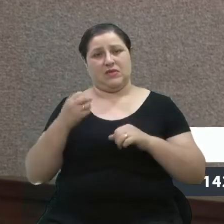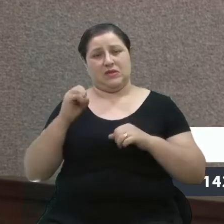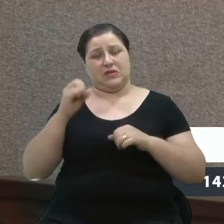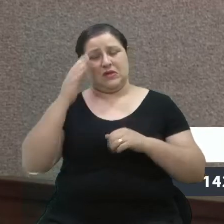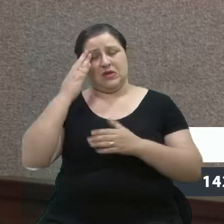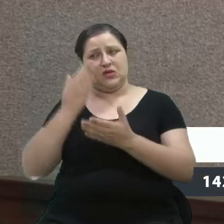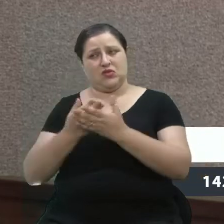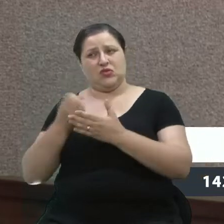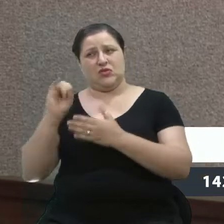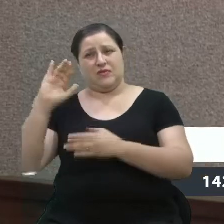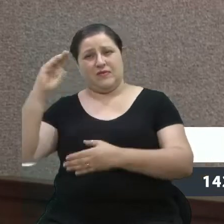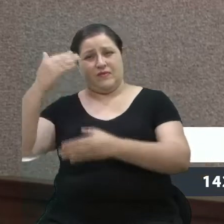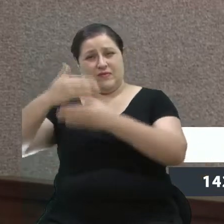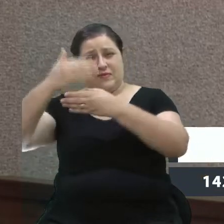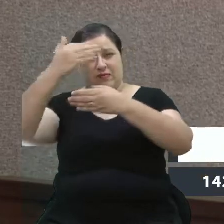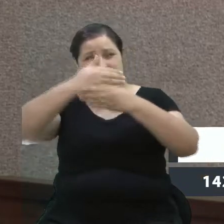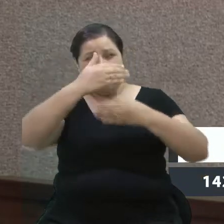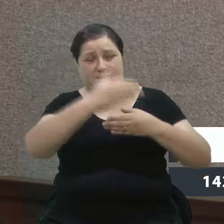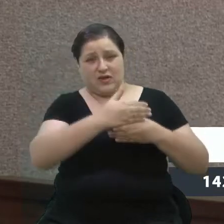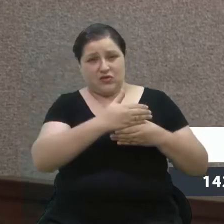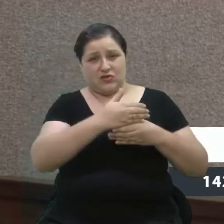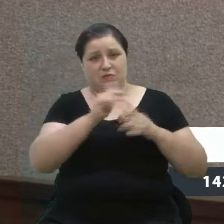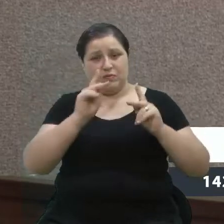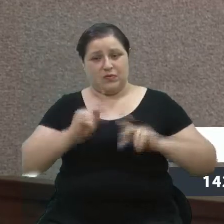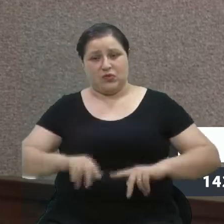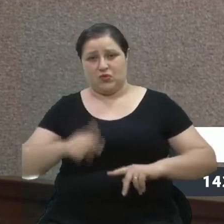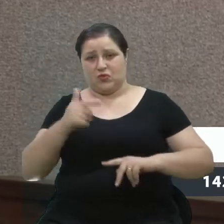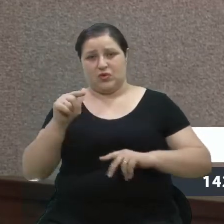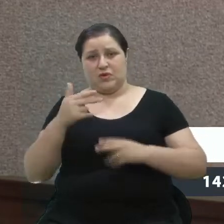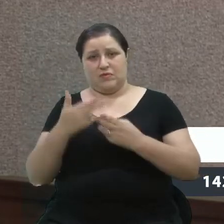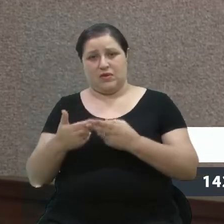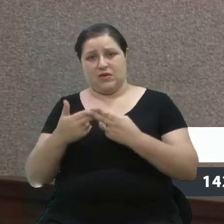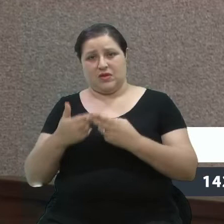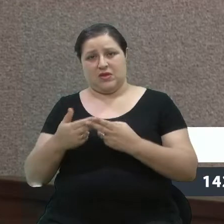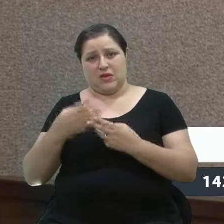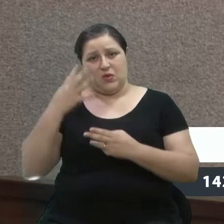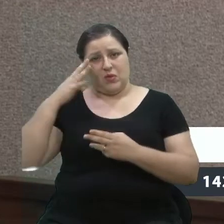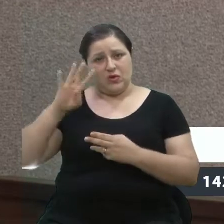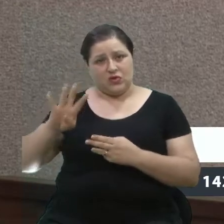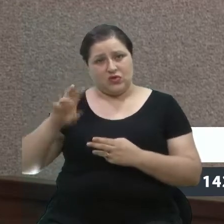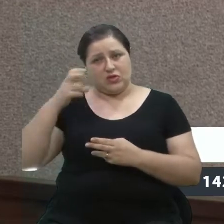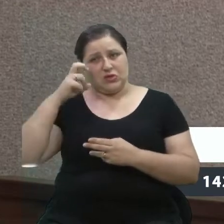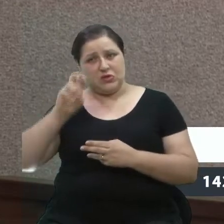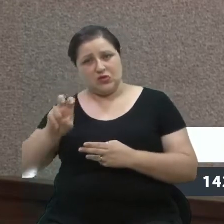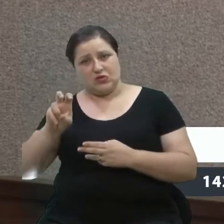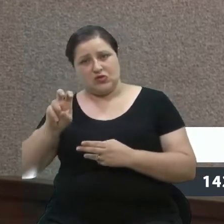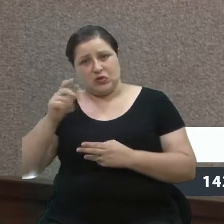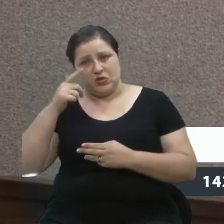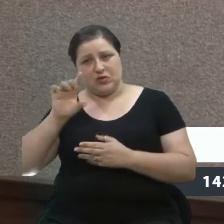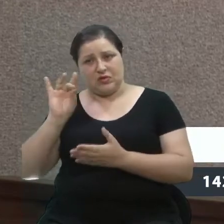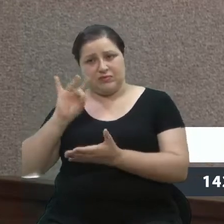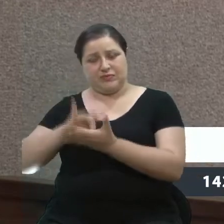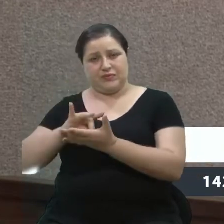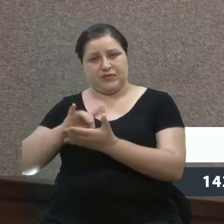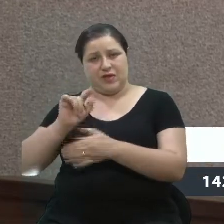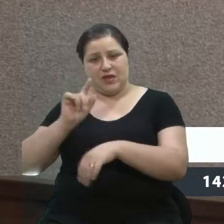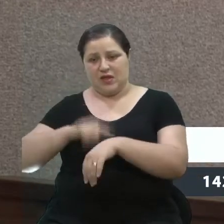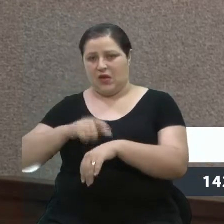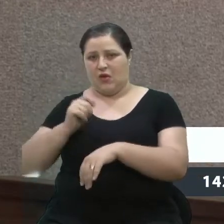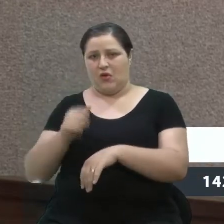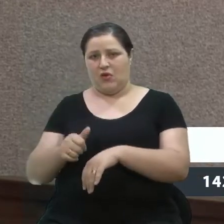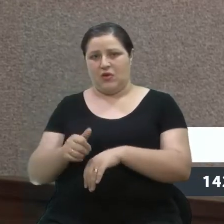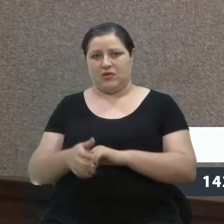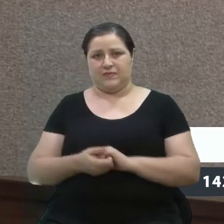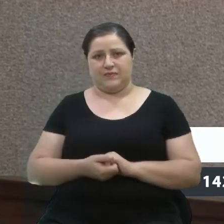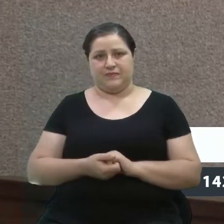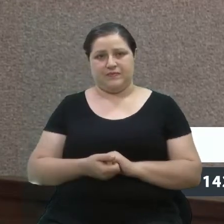ou qualquer coisa do gênero, não ia se ter paciência para 4, 5, 6 dias para se implementar. Ia ser de imediato, né? Então, a gente tem que ter